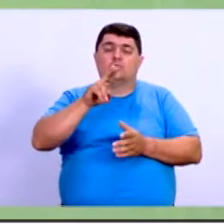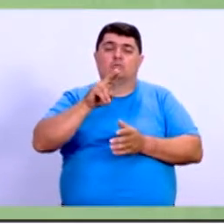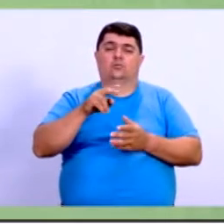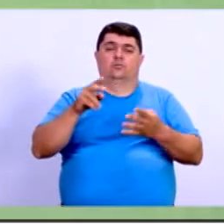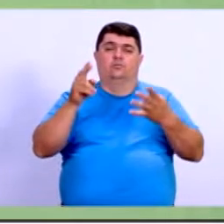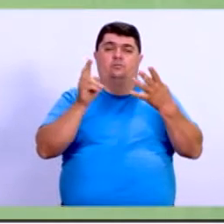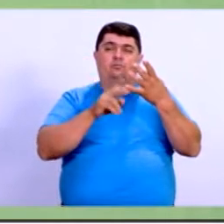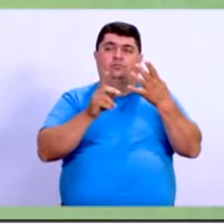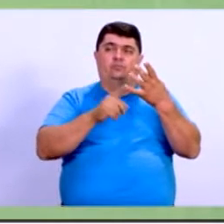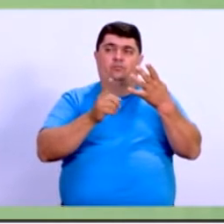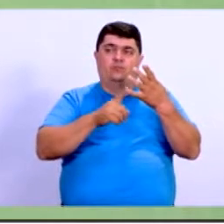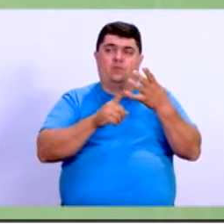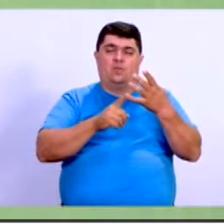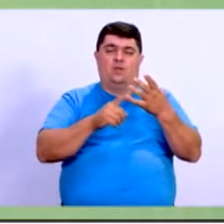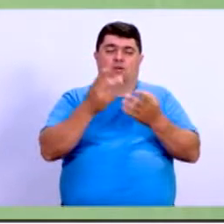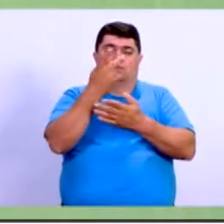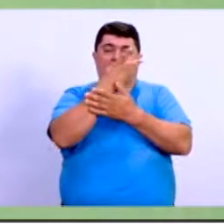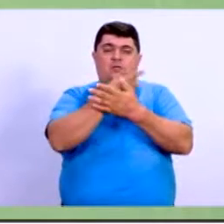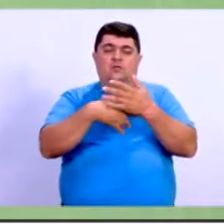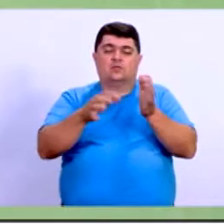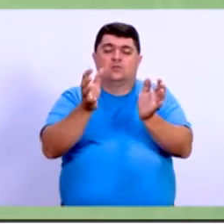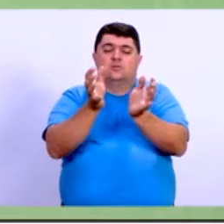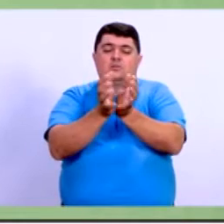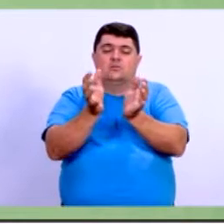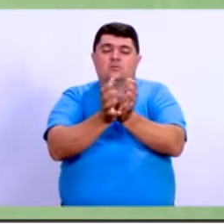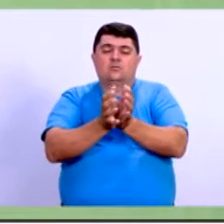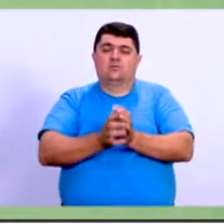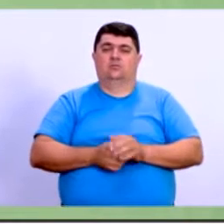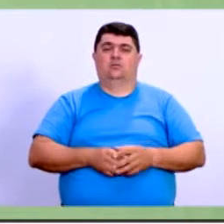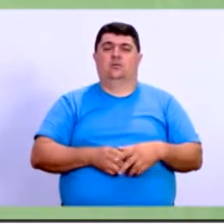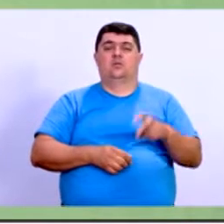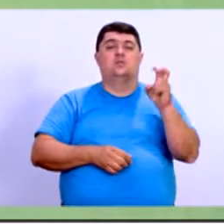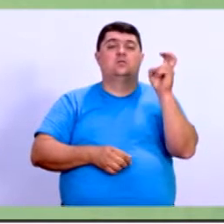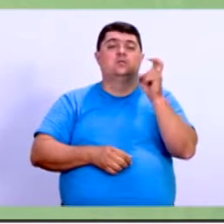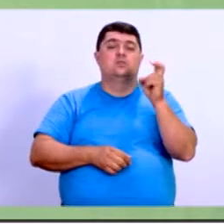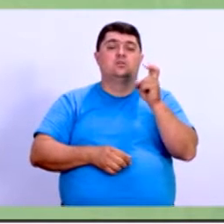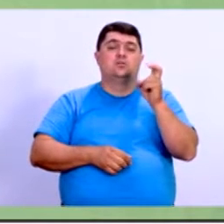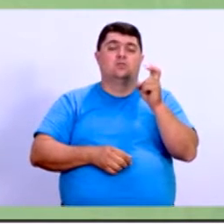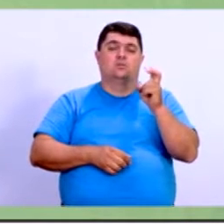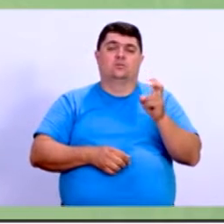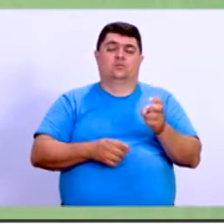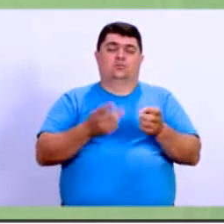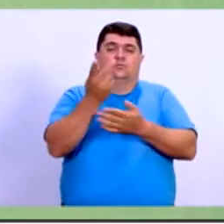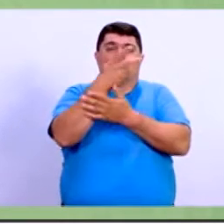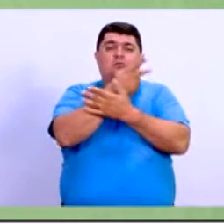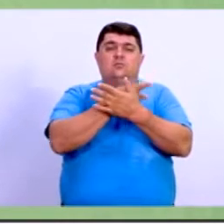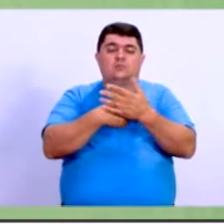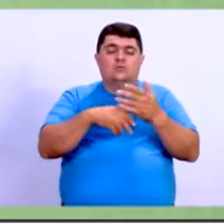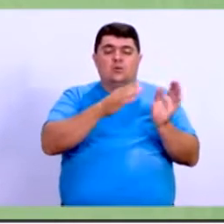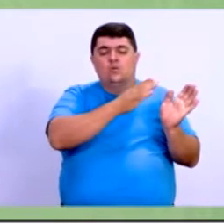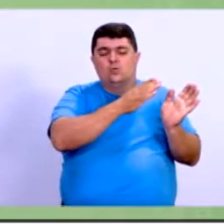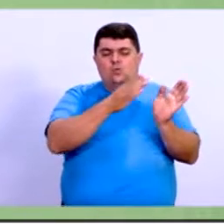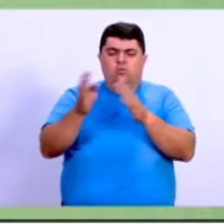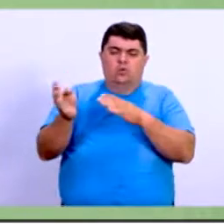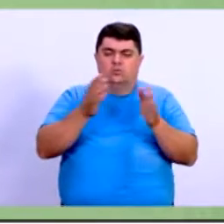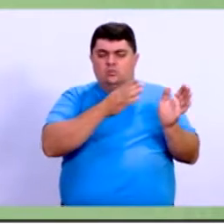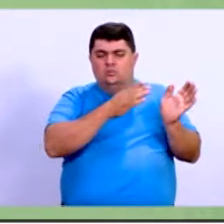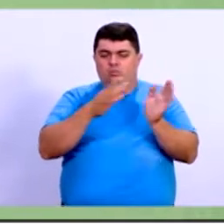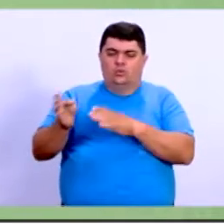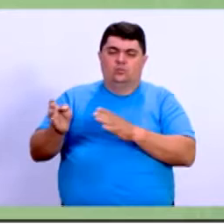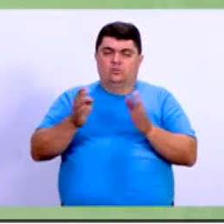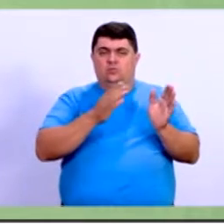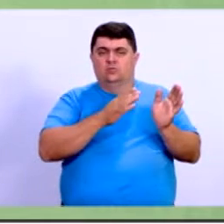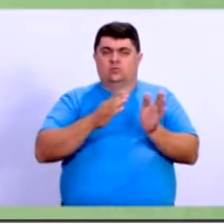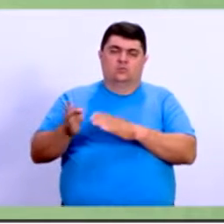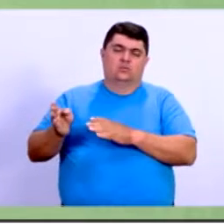passo, diagrama de classes. Quinto passo, diagrama de sequência, que é um diagrama